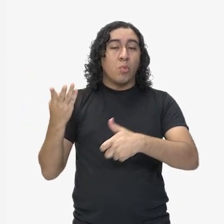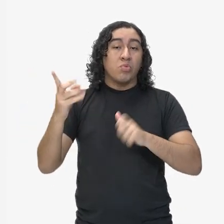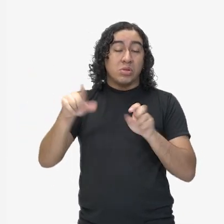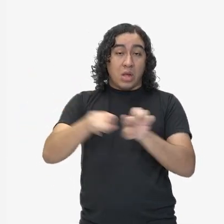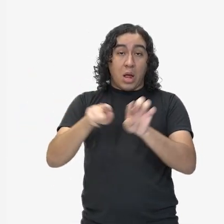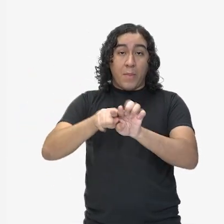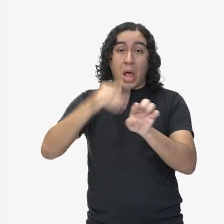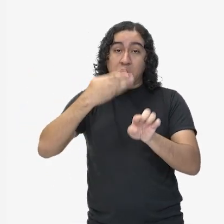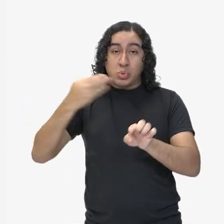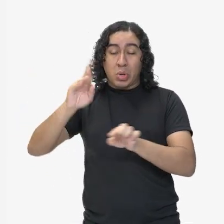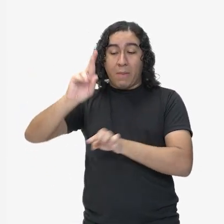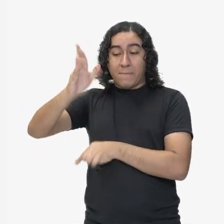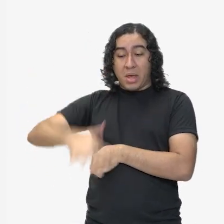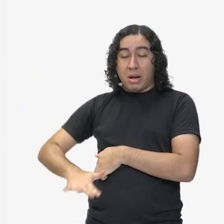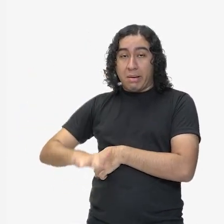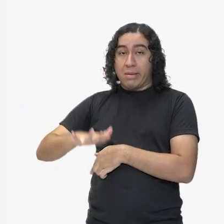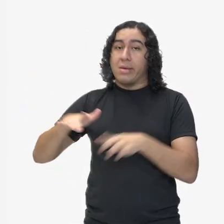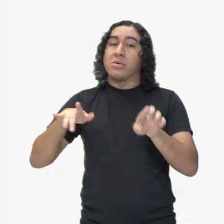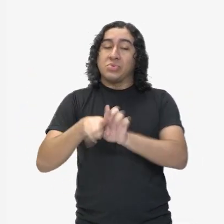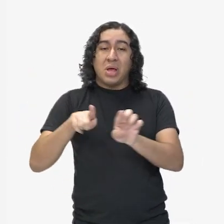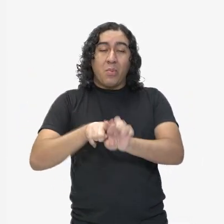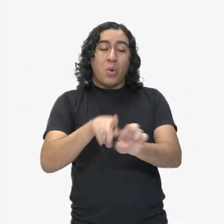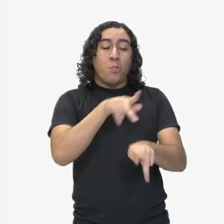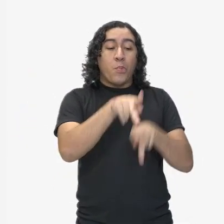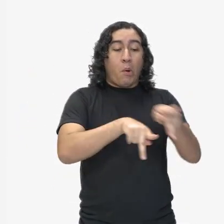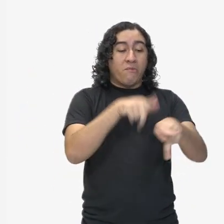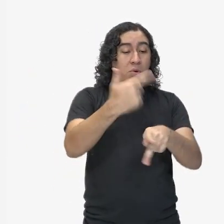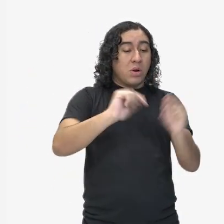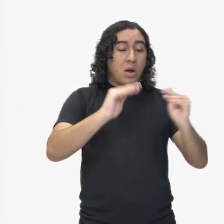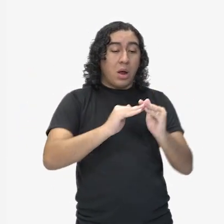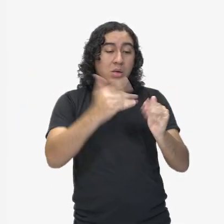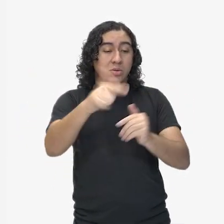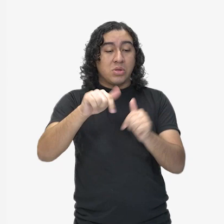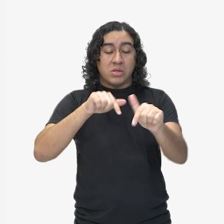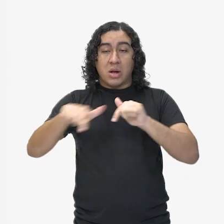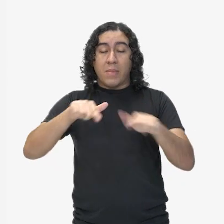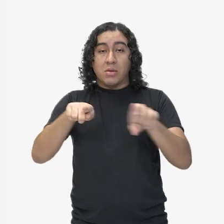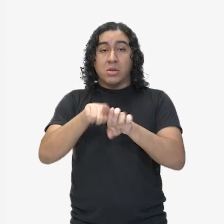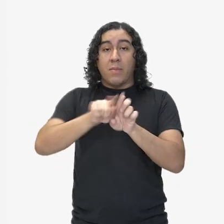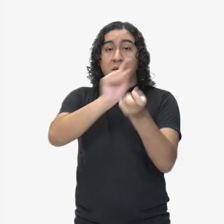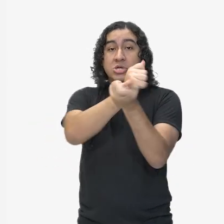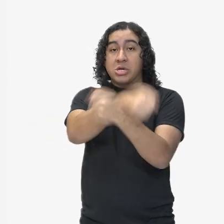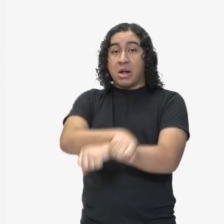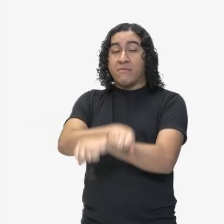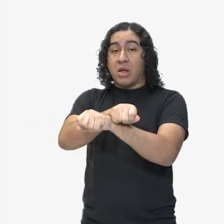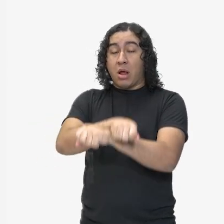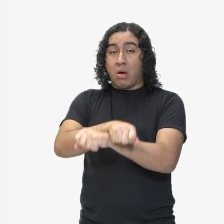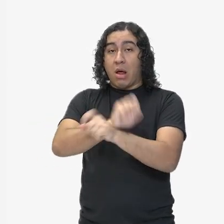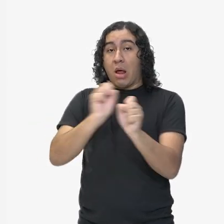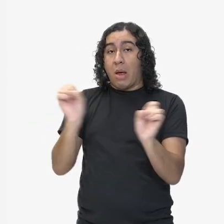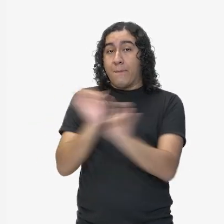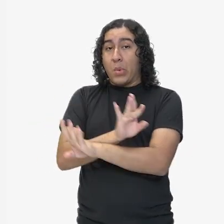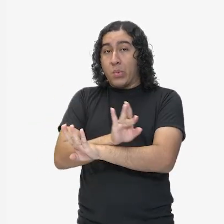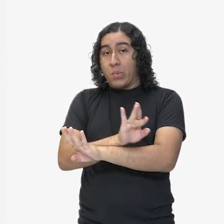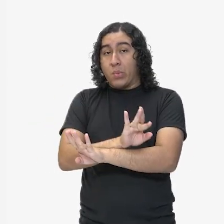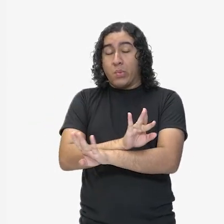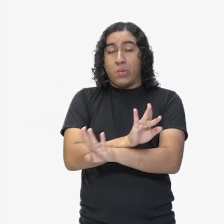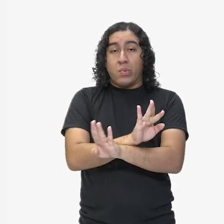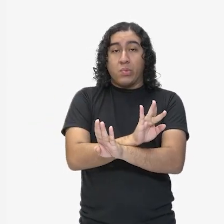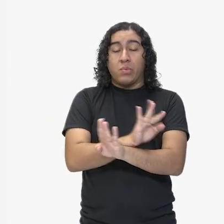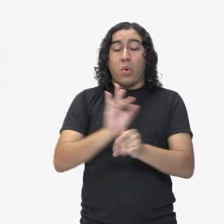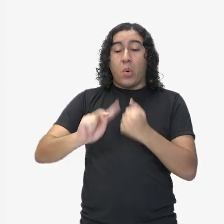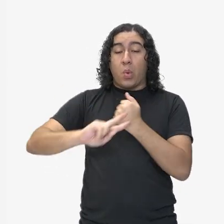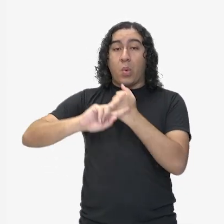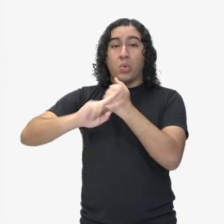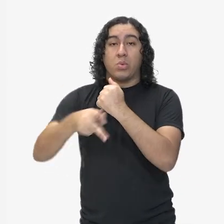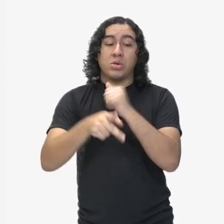numerosa população sem trabalho e sem moradia e com o fim da escravidão. Então tudo isso aí levou esse povo